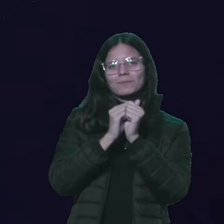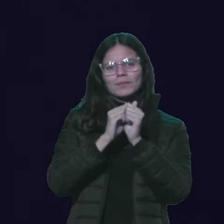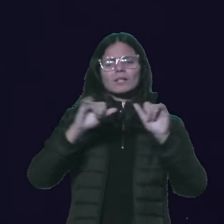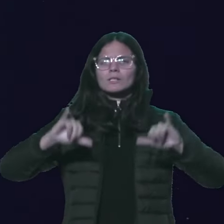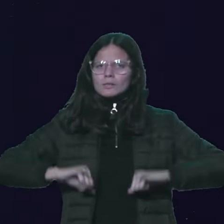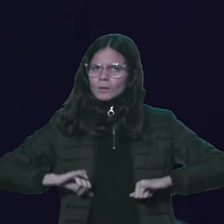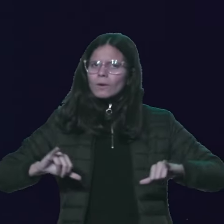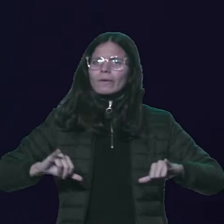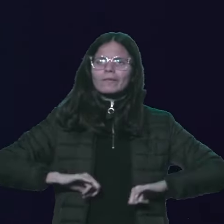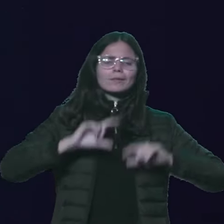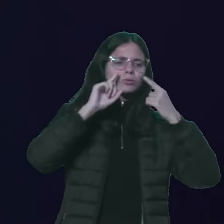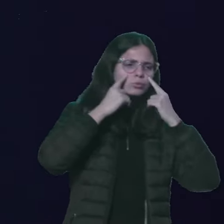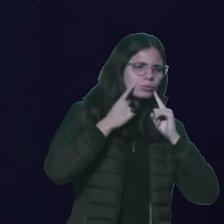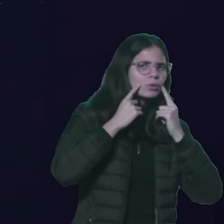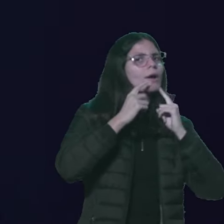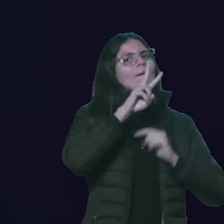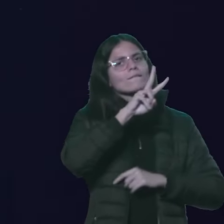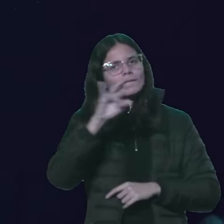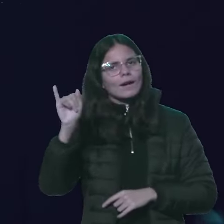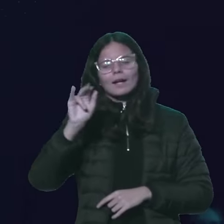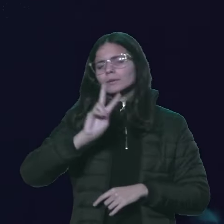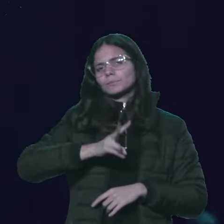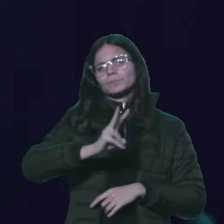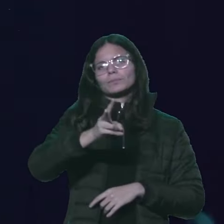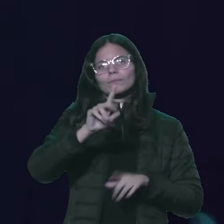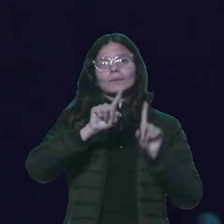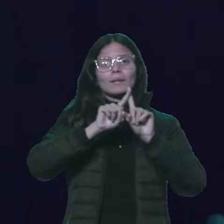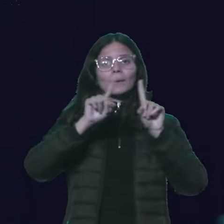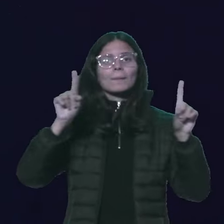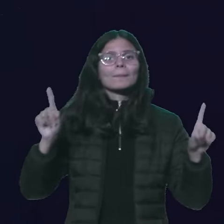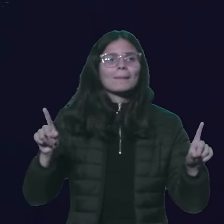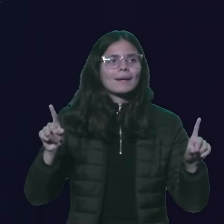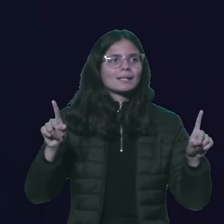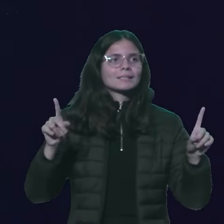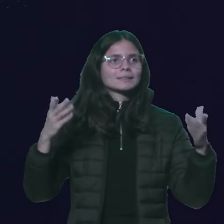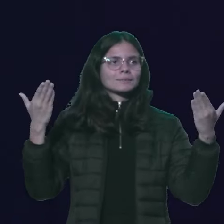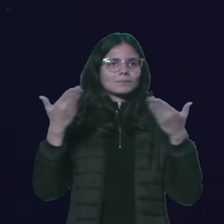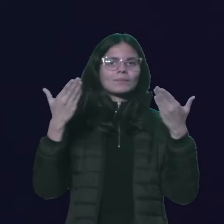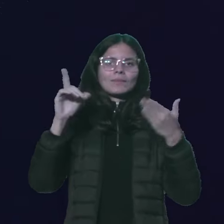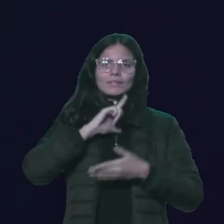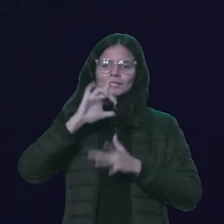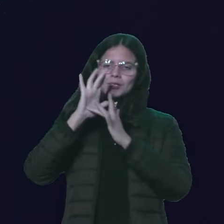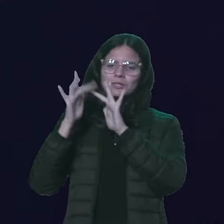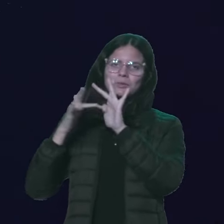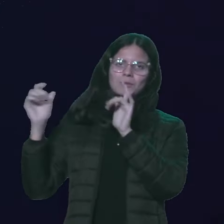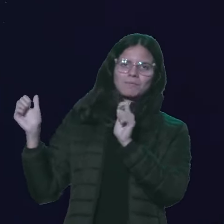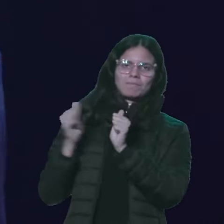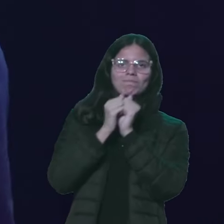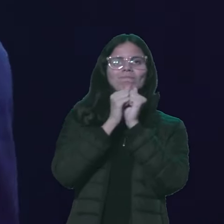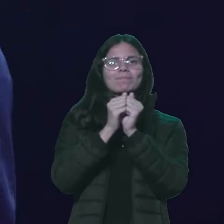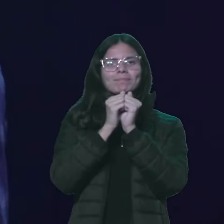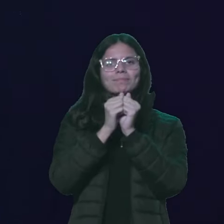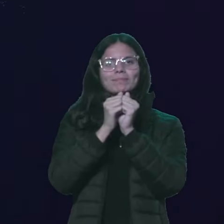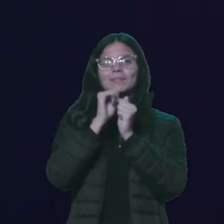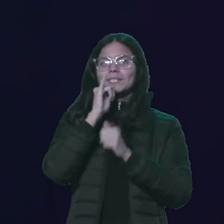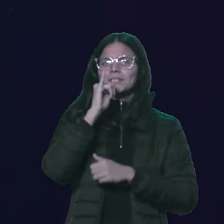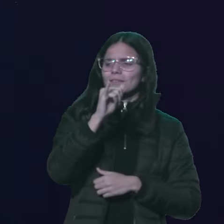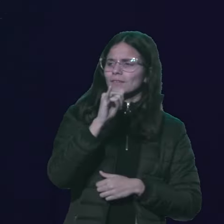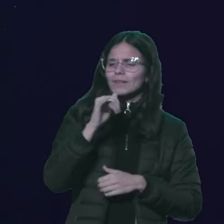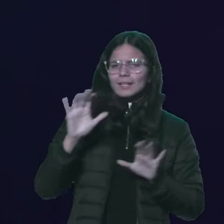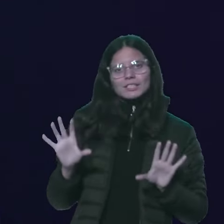você vai continuar chorando nos dias difíceis, mas a diferença é que você vai ter Jesus do seu lado. E Ele vai falar, vamos,